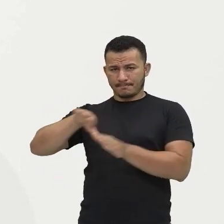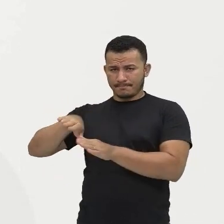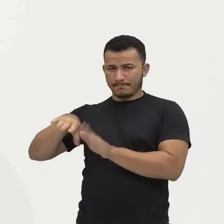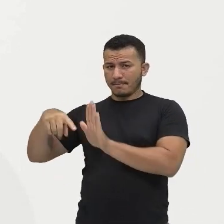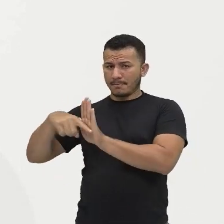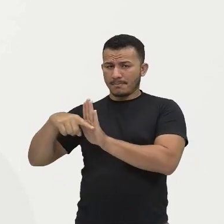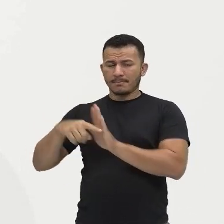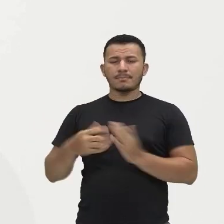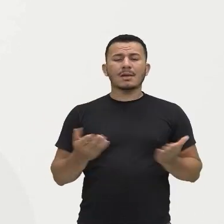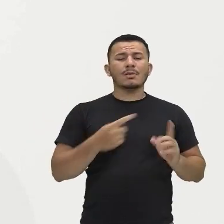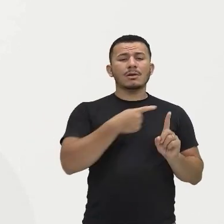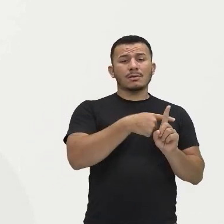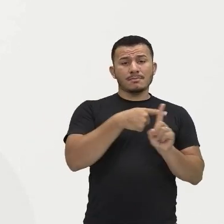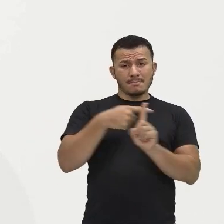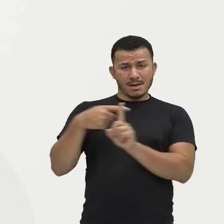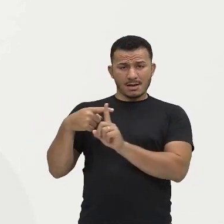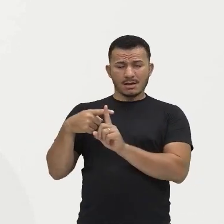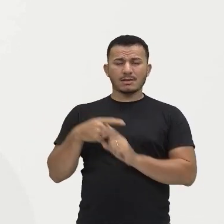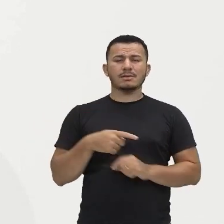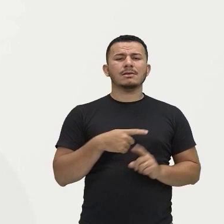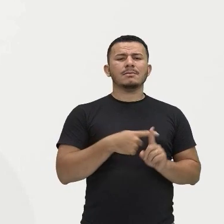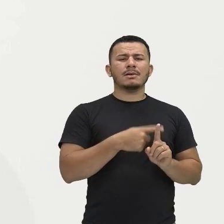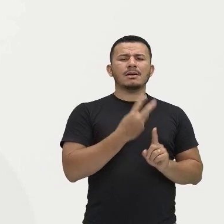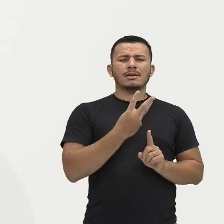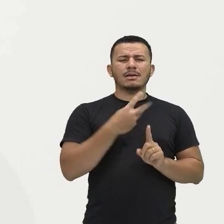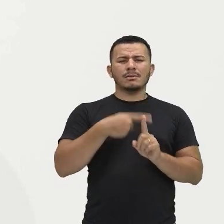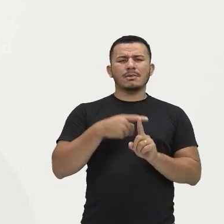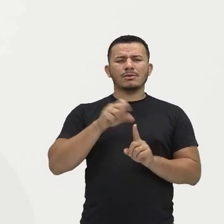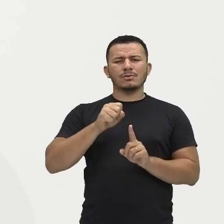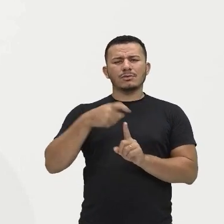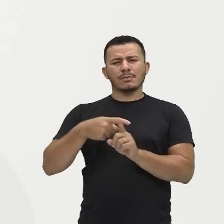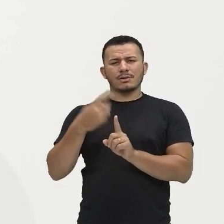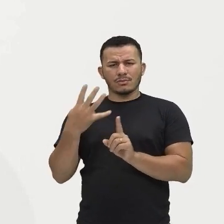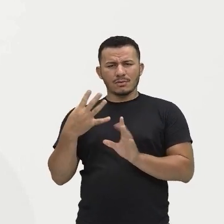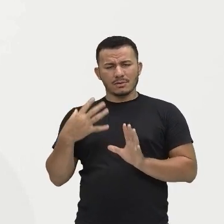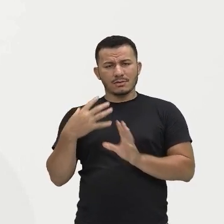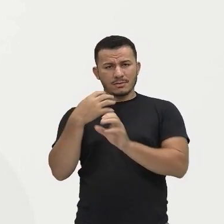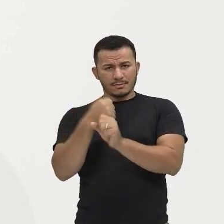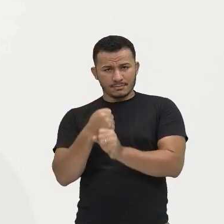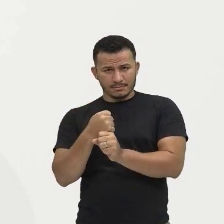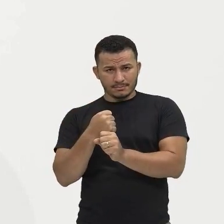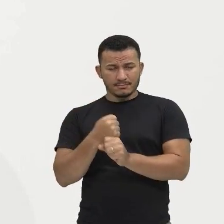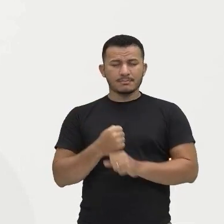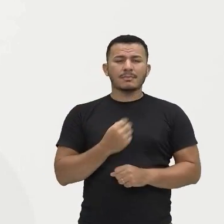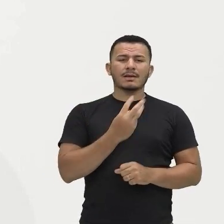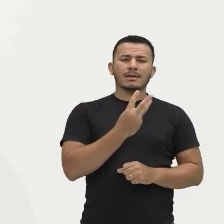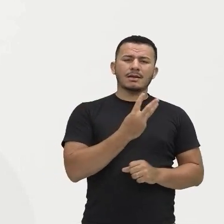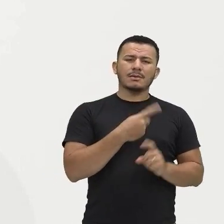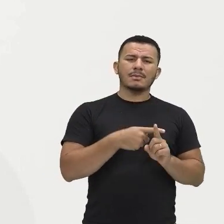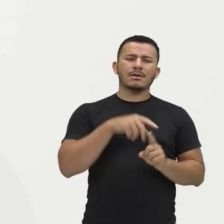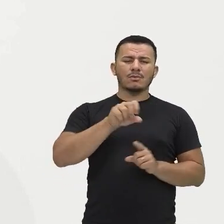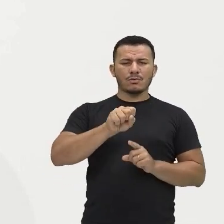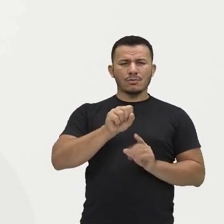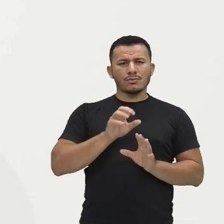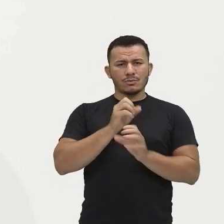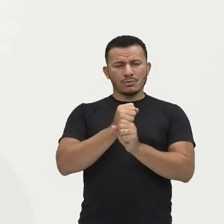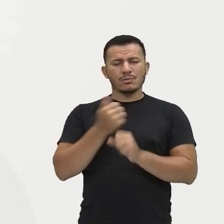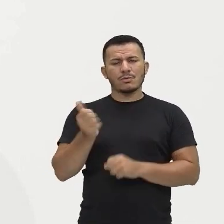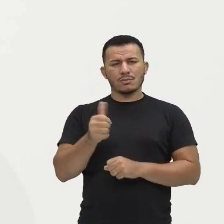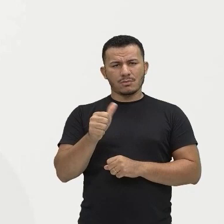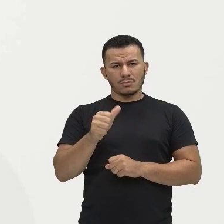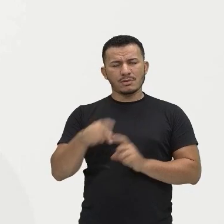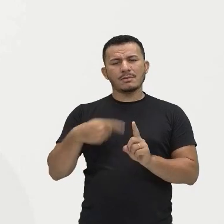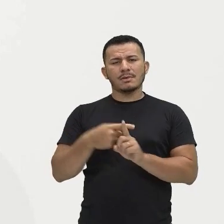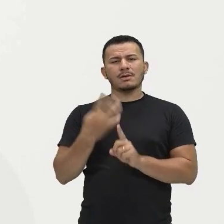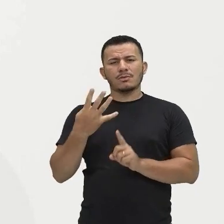Mais 3 com mais 8 com mais 4. 3 com mais 8, isso vai me dar 11, com